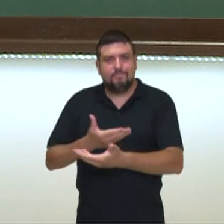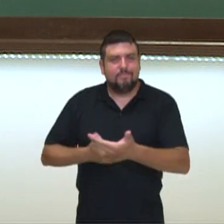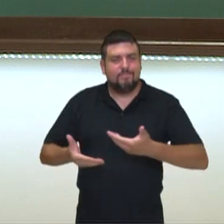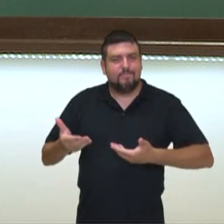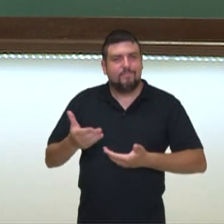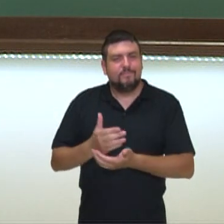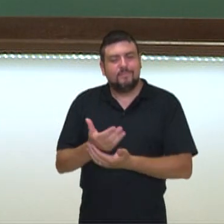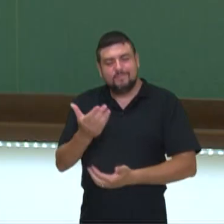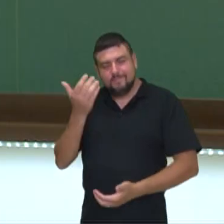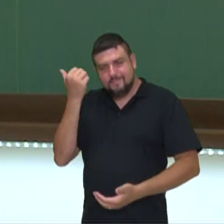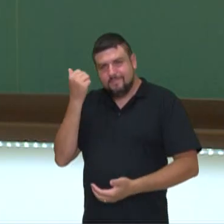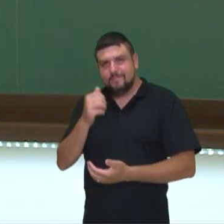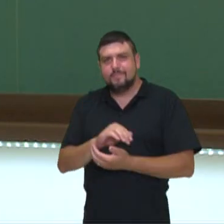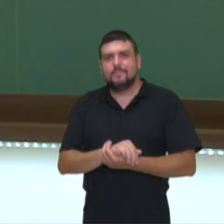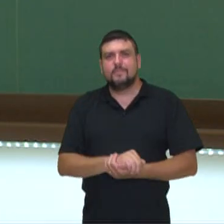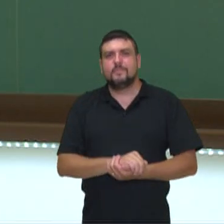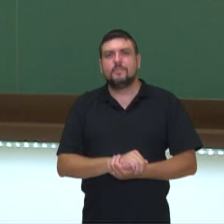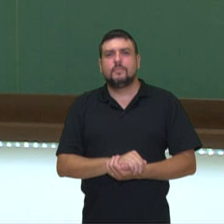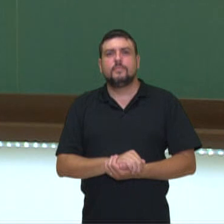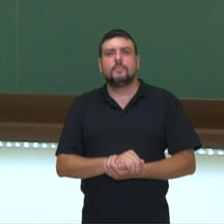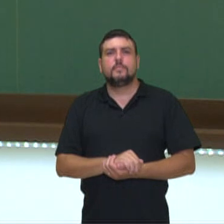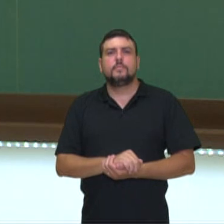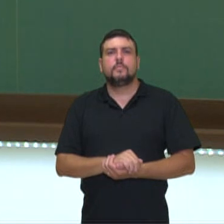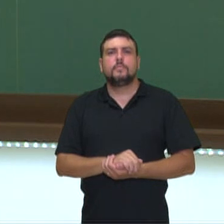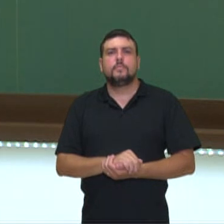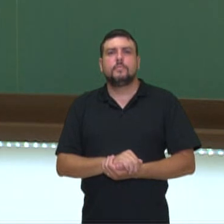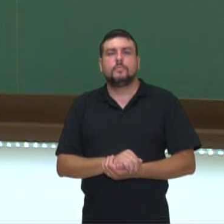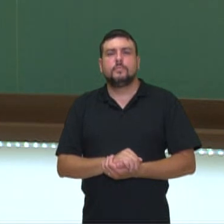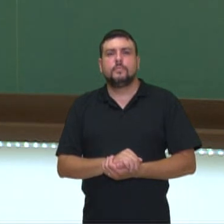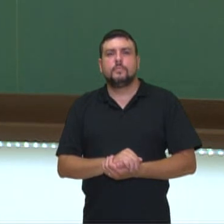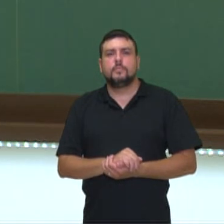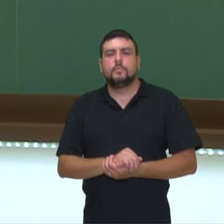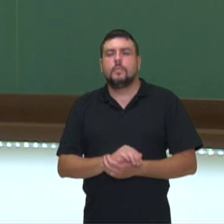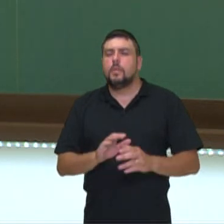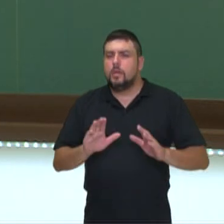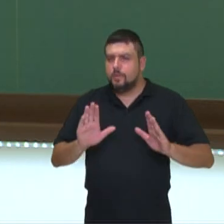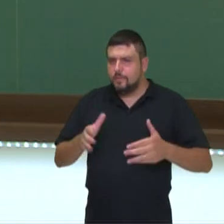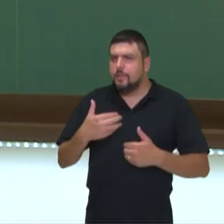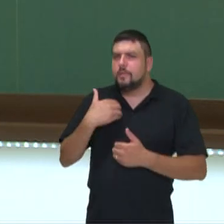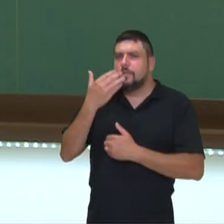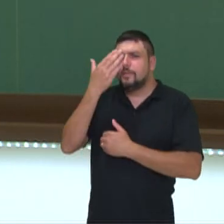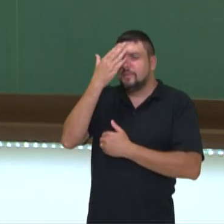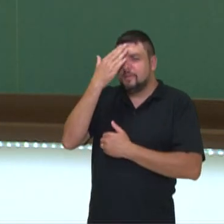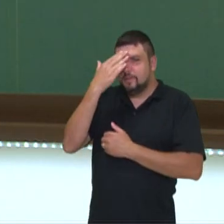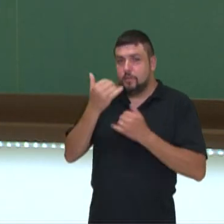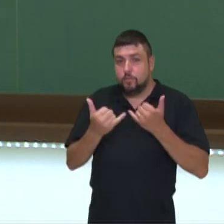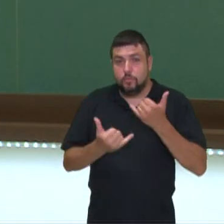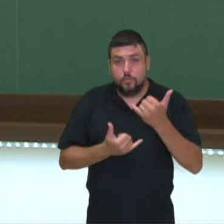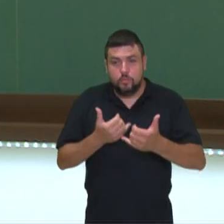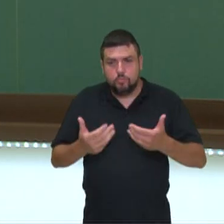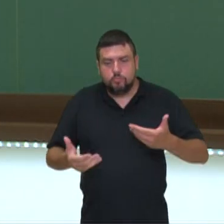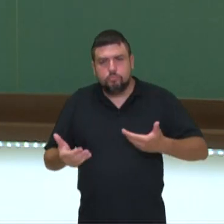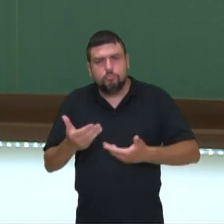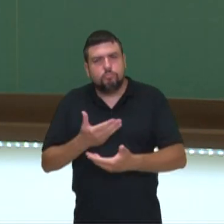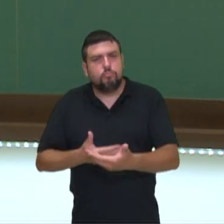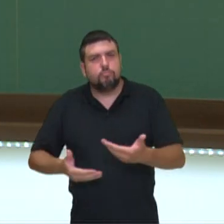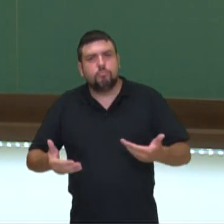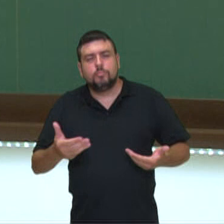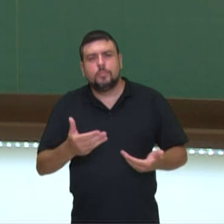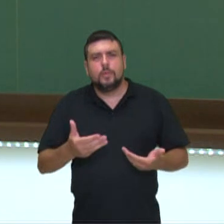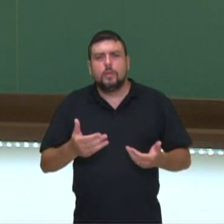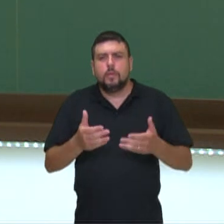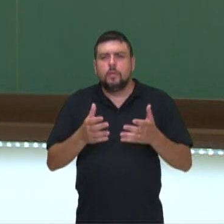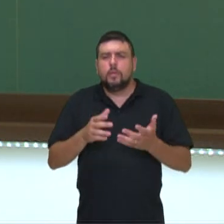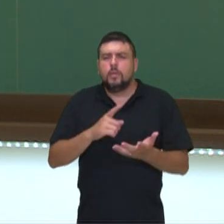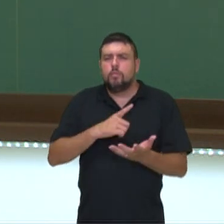no slide. Então, pessoal, como sabemos que Jogos Cooperativos é uma categoria mais ampla, hoje nós vamos